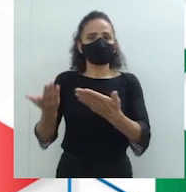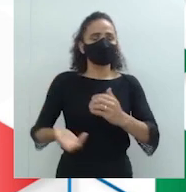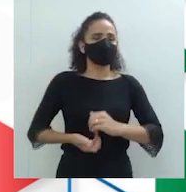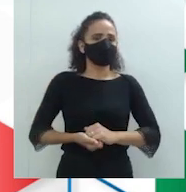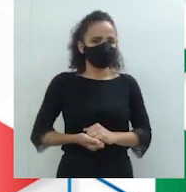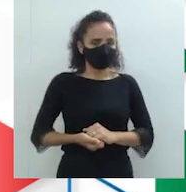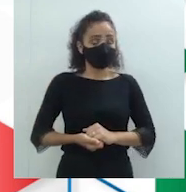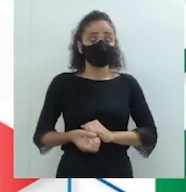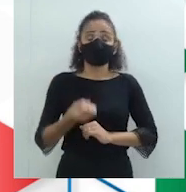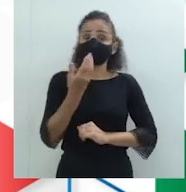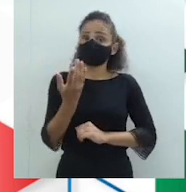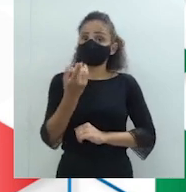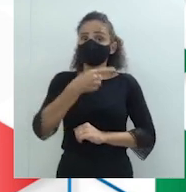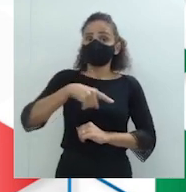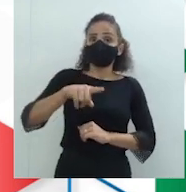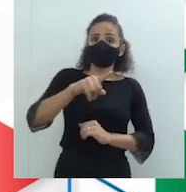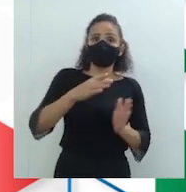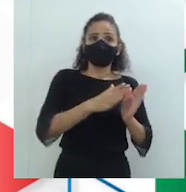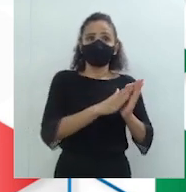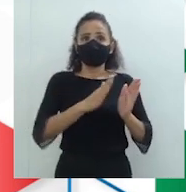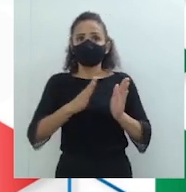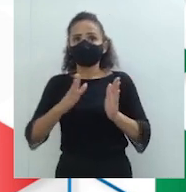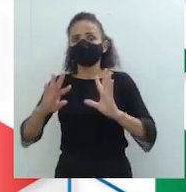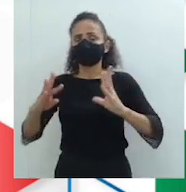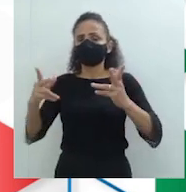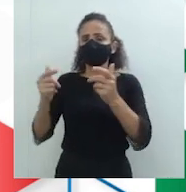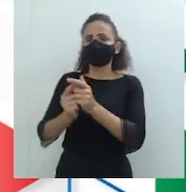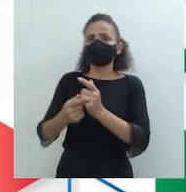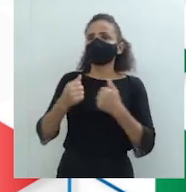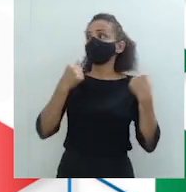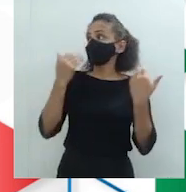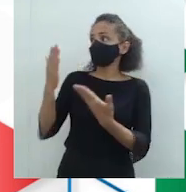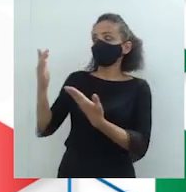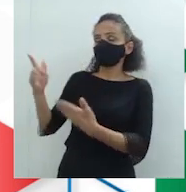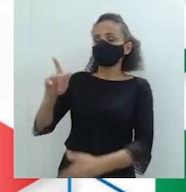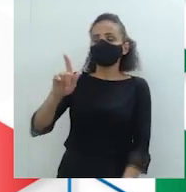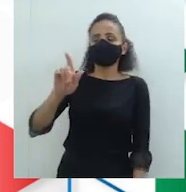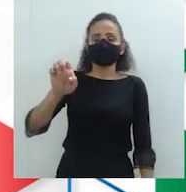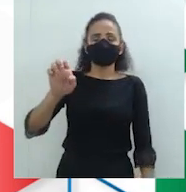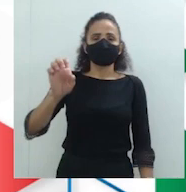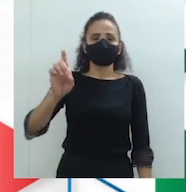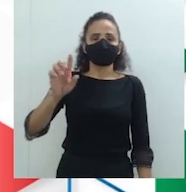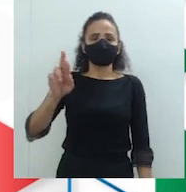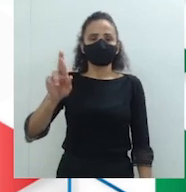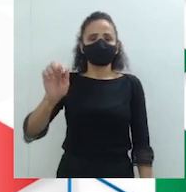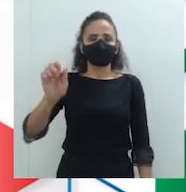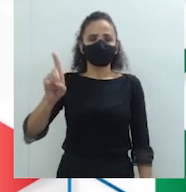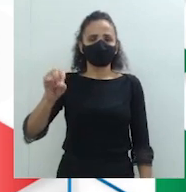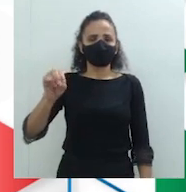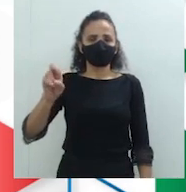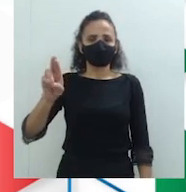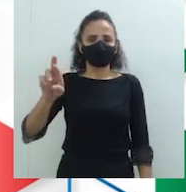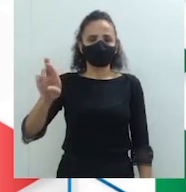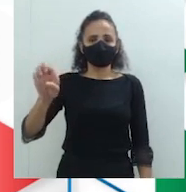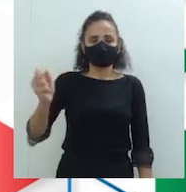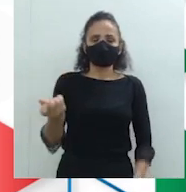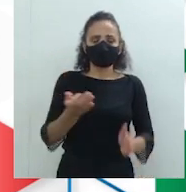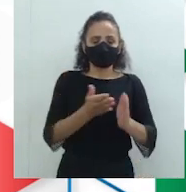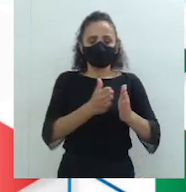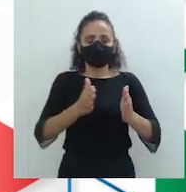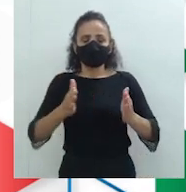dificultada. Bom, falando dos geradores, que vai ser ali dispositivos que vai prolongar